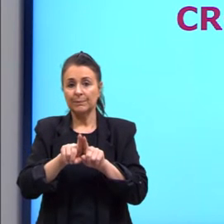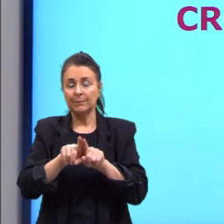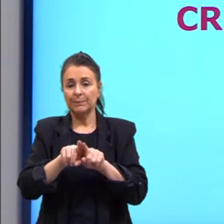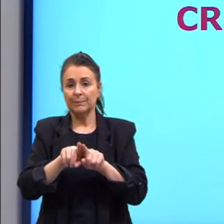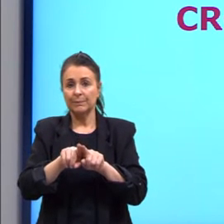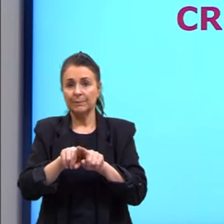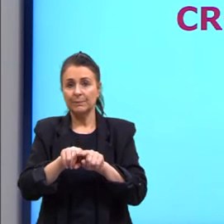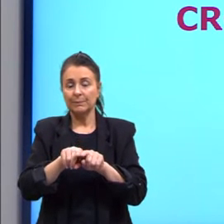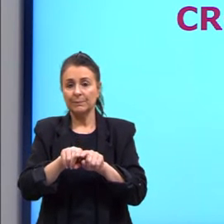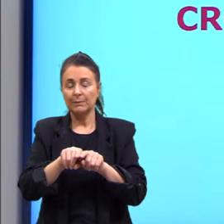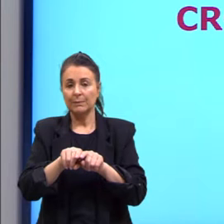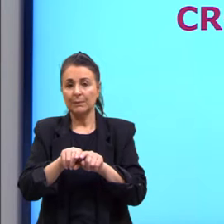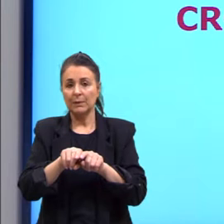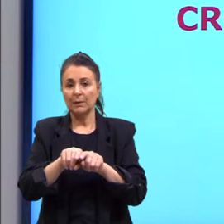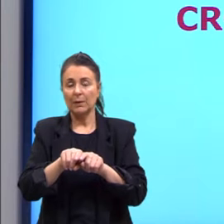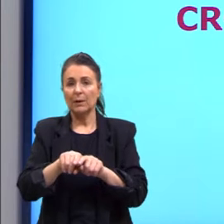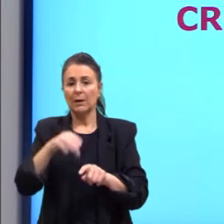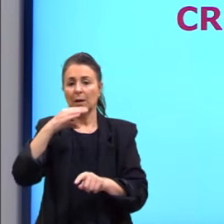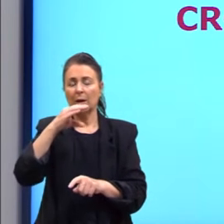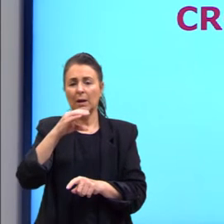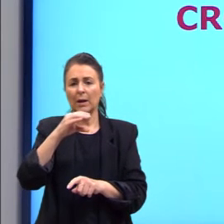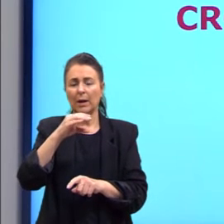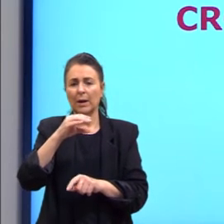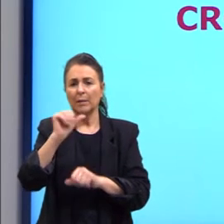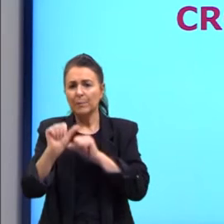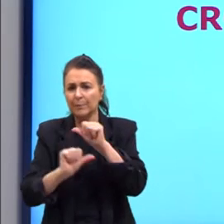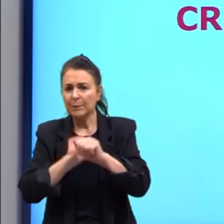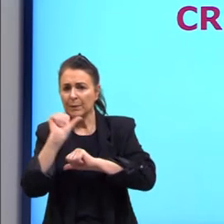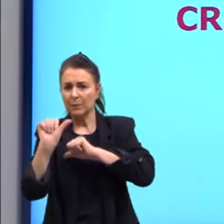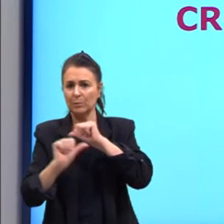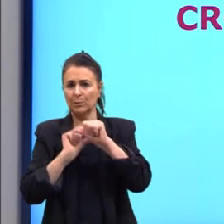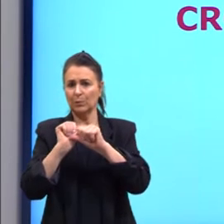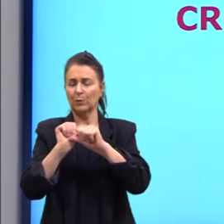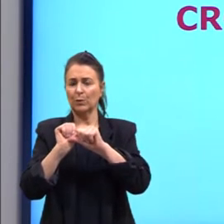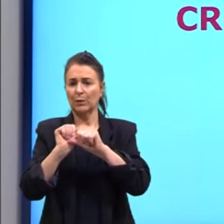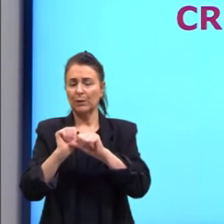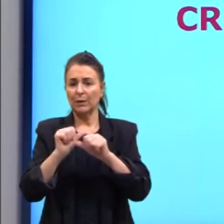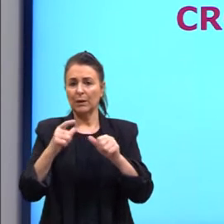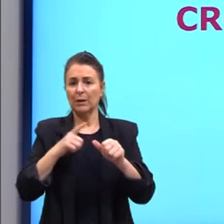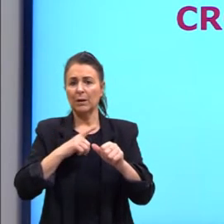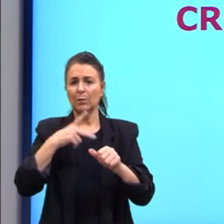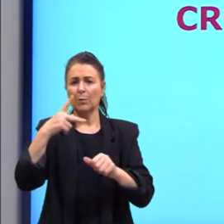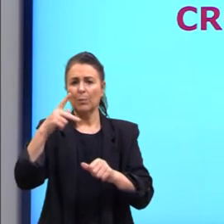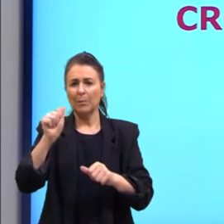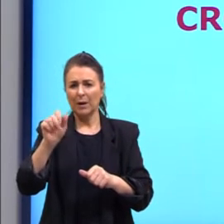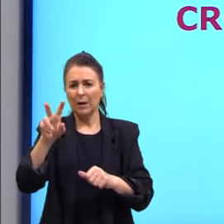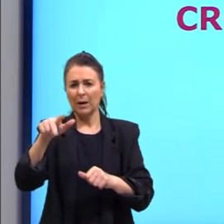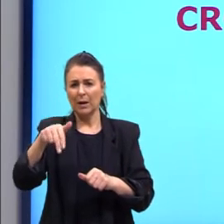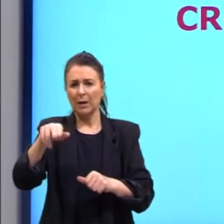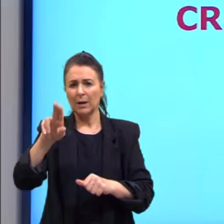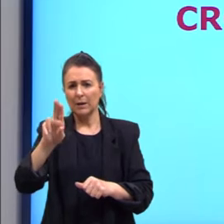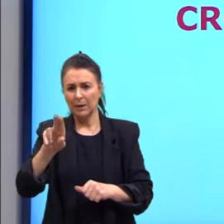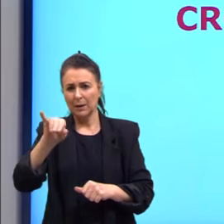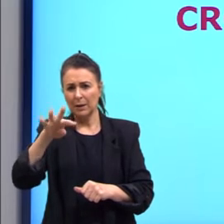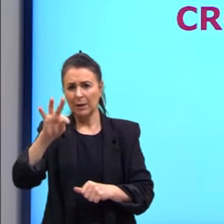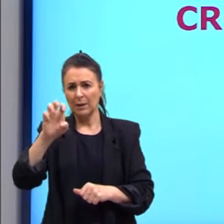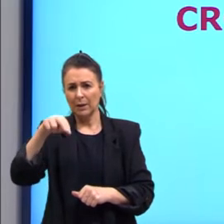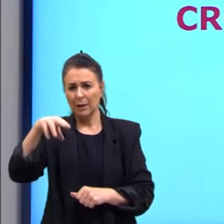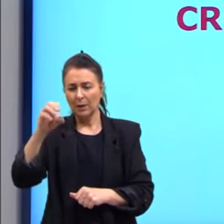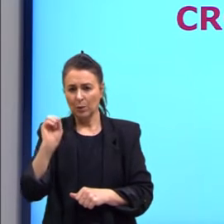também o crossing-over ou a permuta né lá na fase do PAC tem no na prófase 1